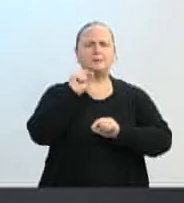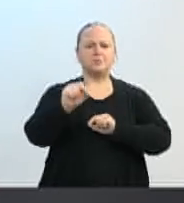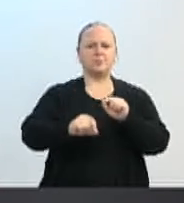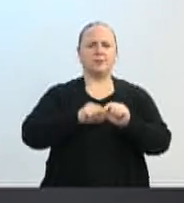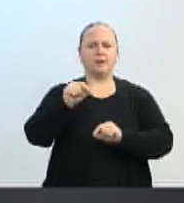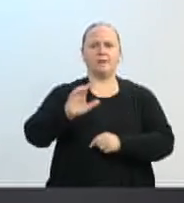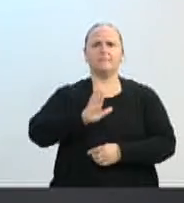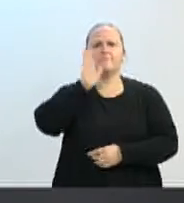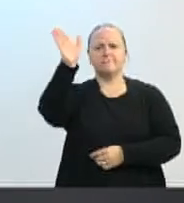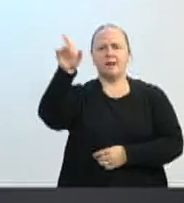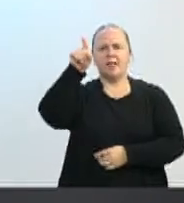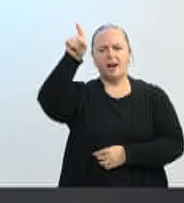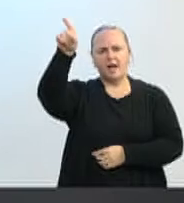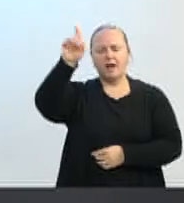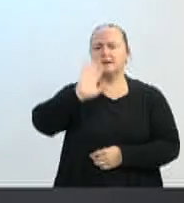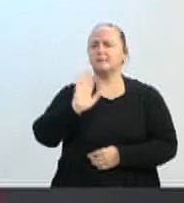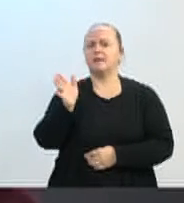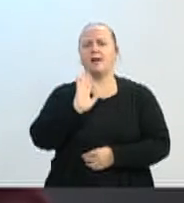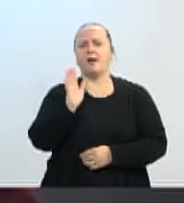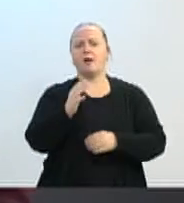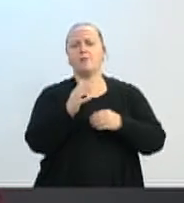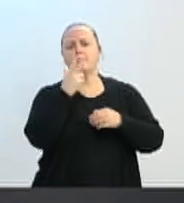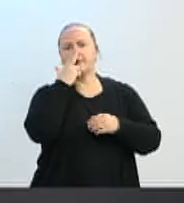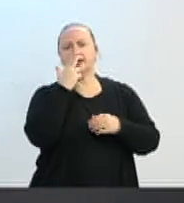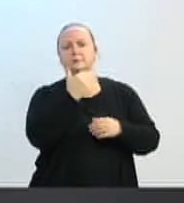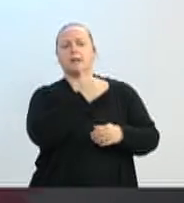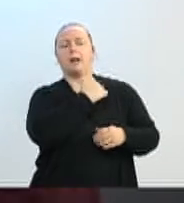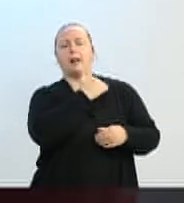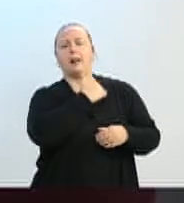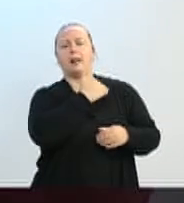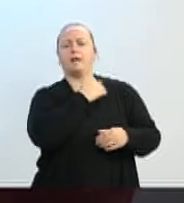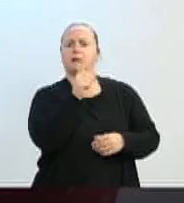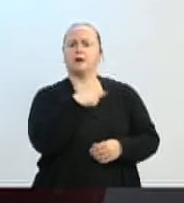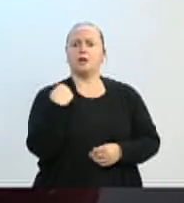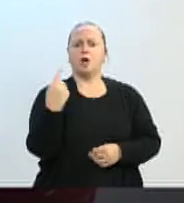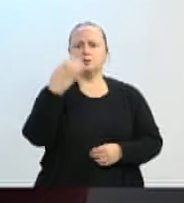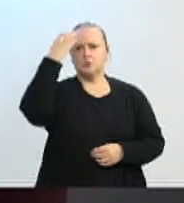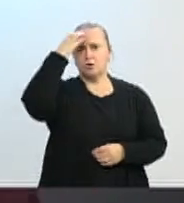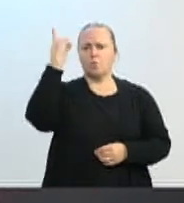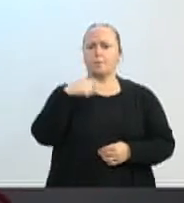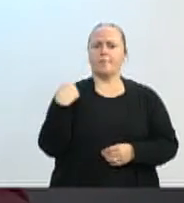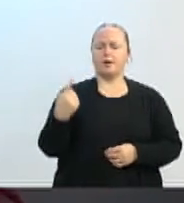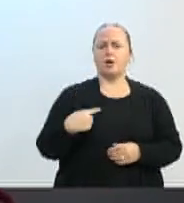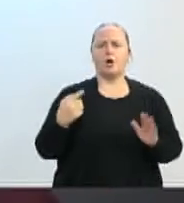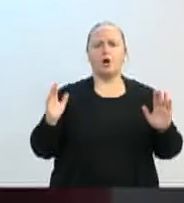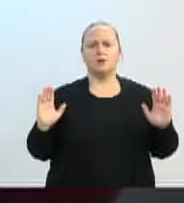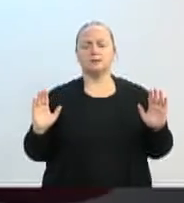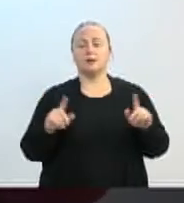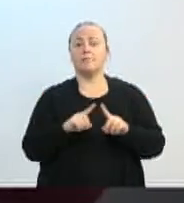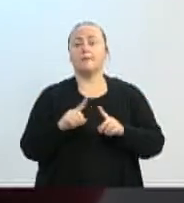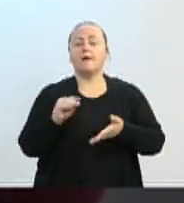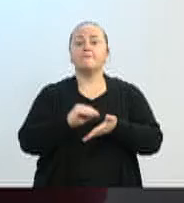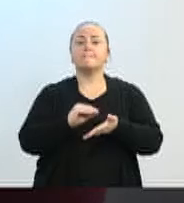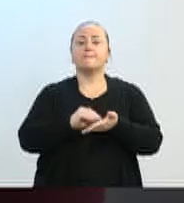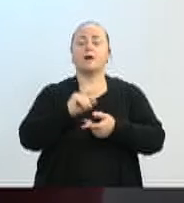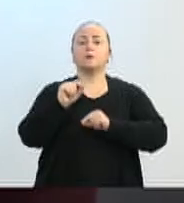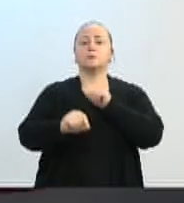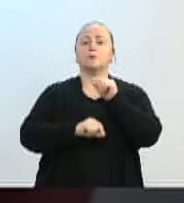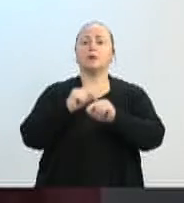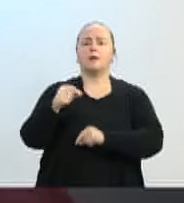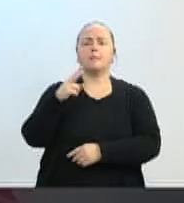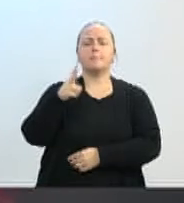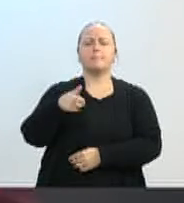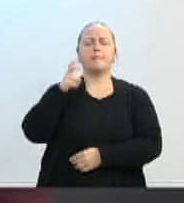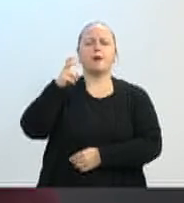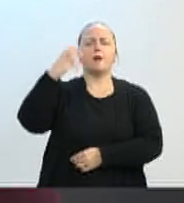cima está longe, eles vão bater no vereador, eles vão bater no prefeito, porque a culpa é nossa. Mas não enxergam que a culpa está lá em cima também, que